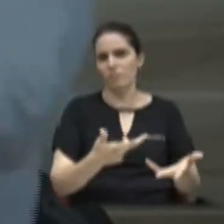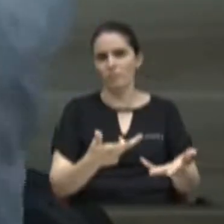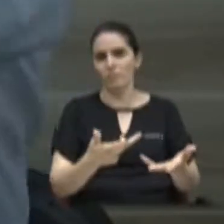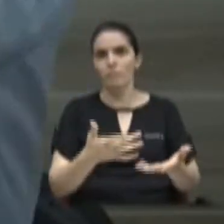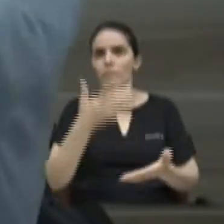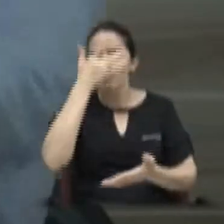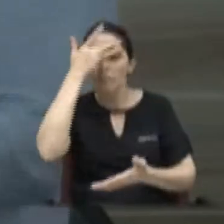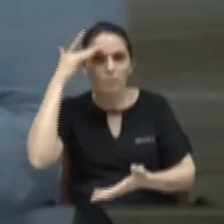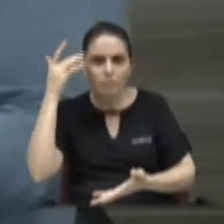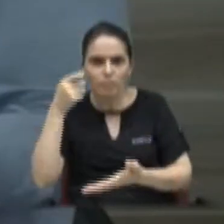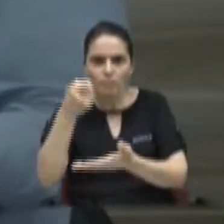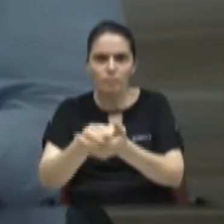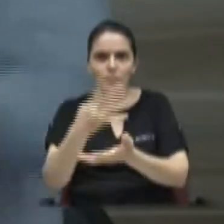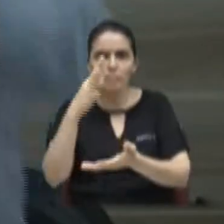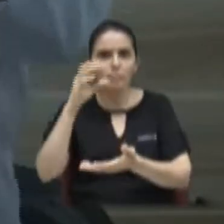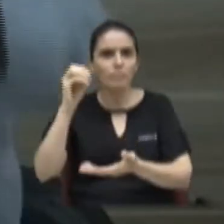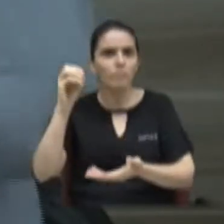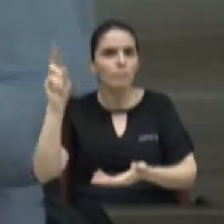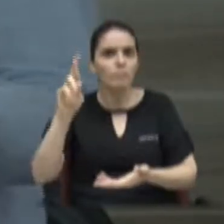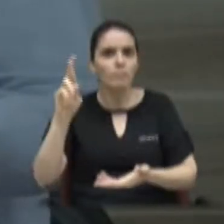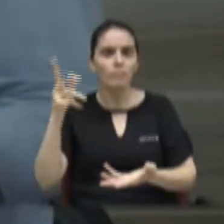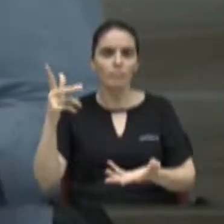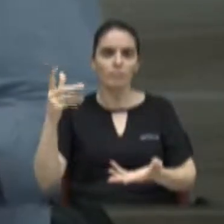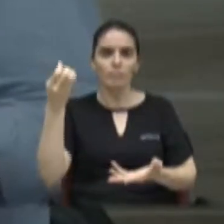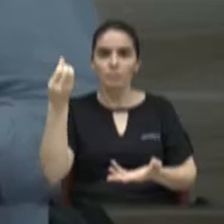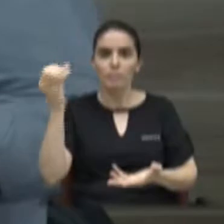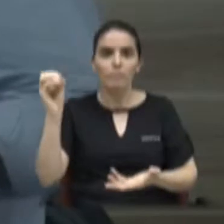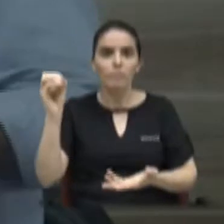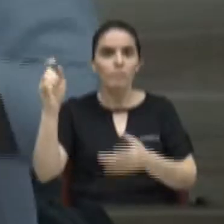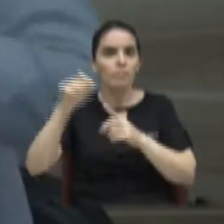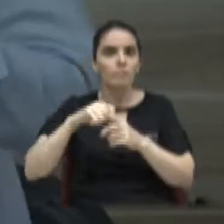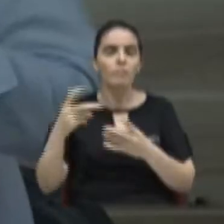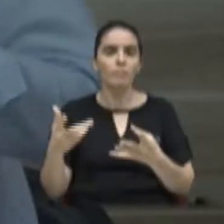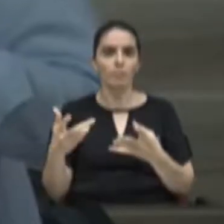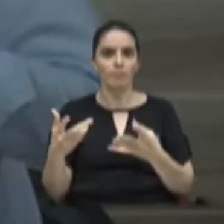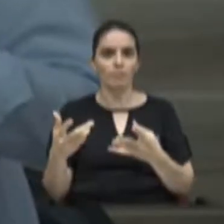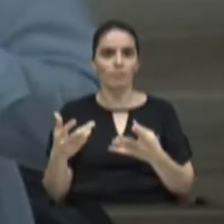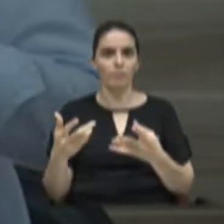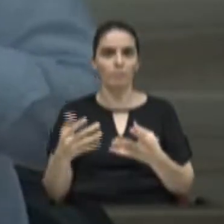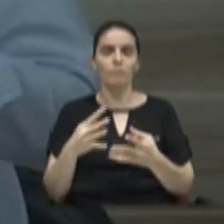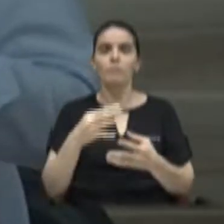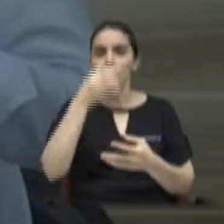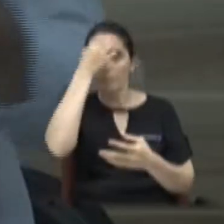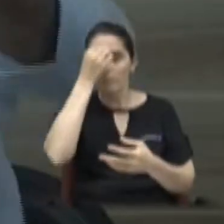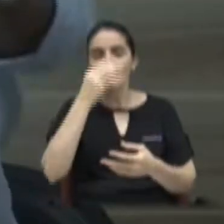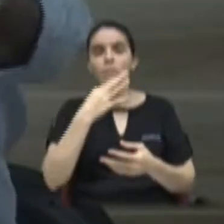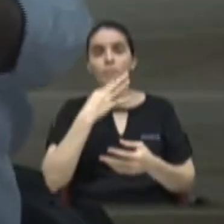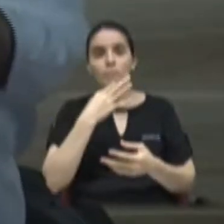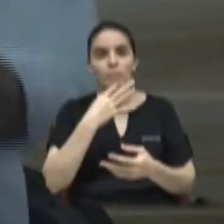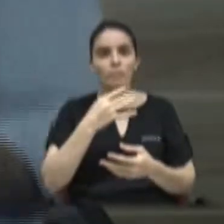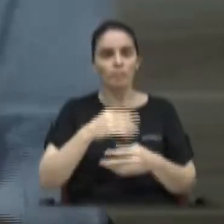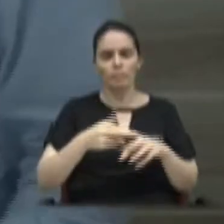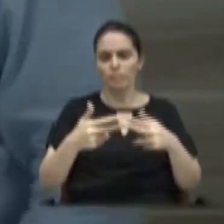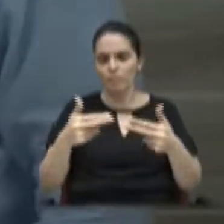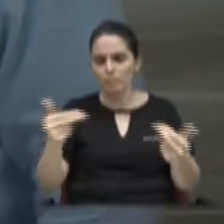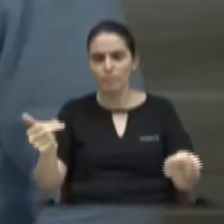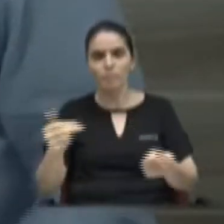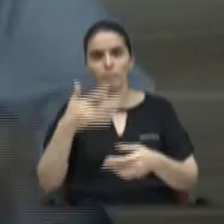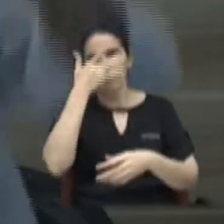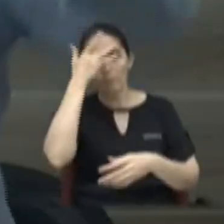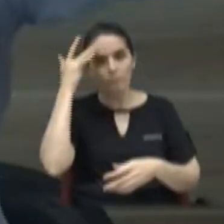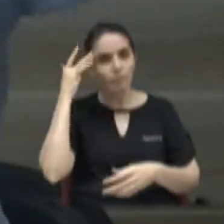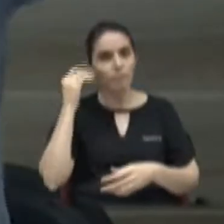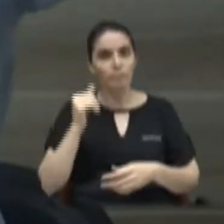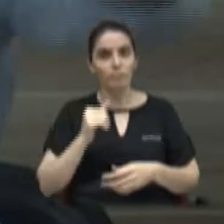pagar R$ 40,60 no mês. Conheço várias pessoas que deixaram de pagar uma, duas contas, porque